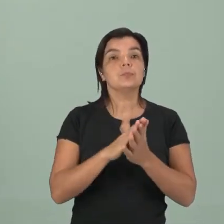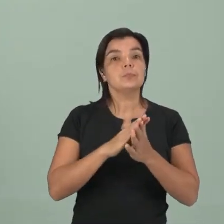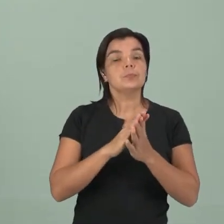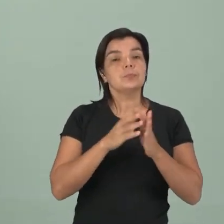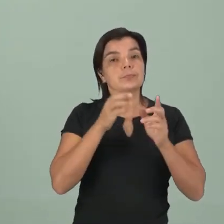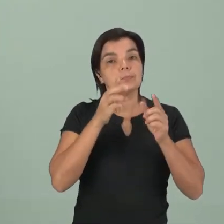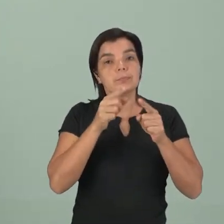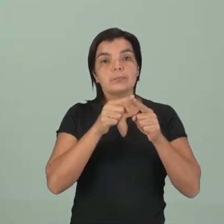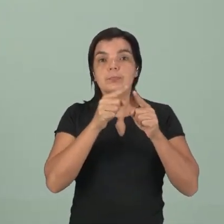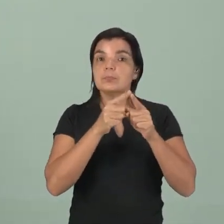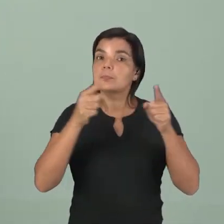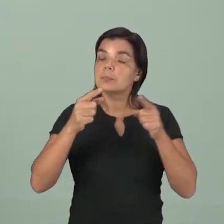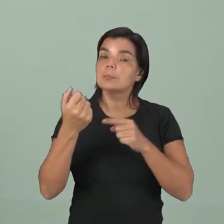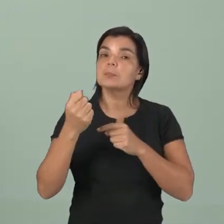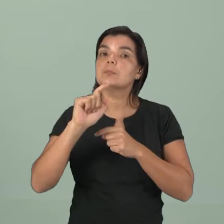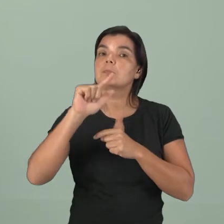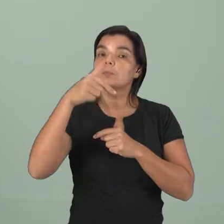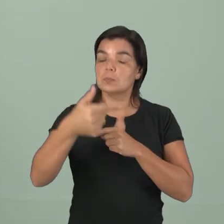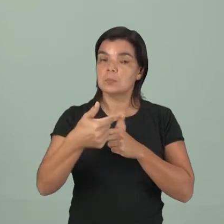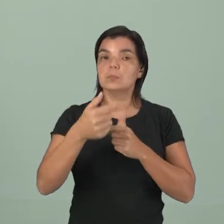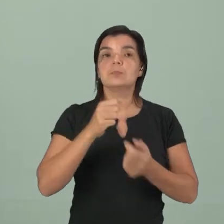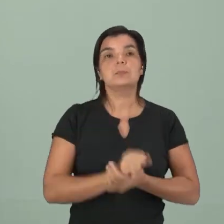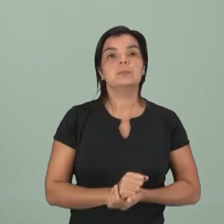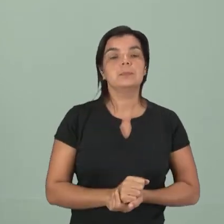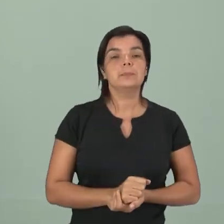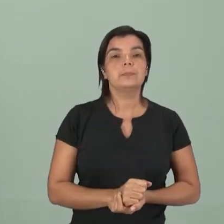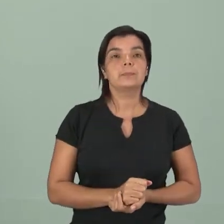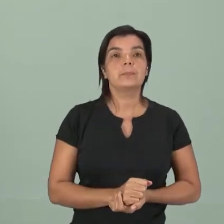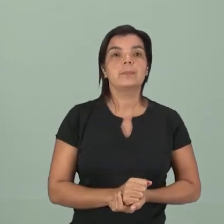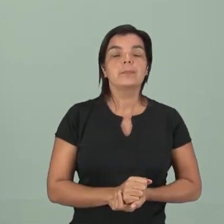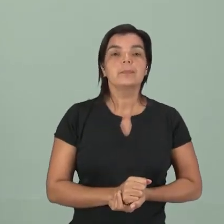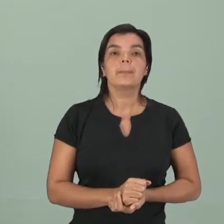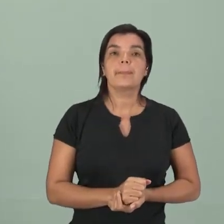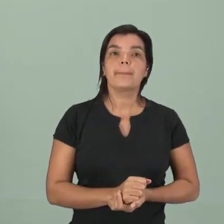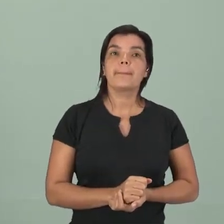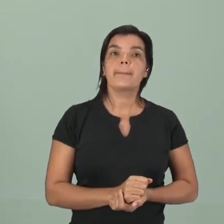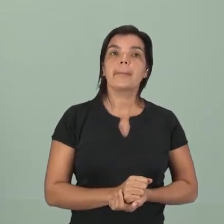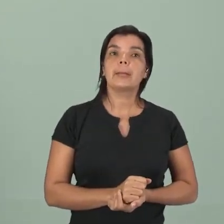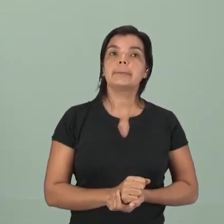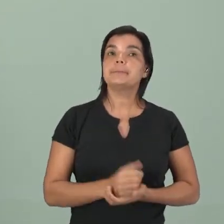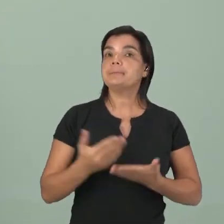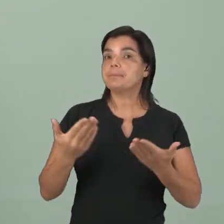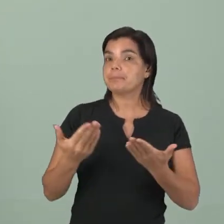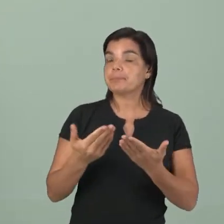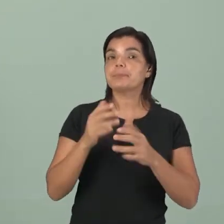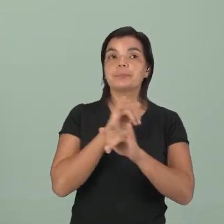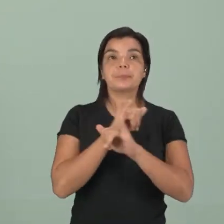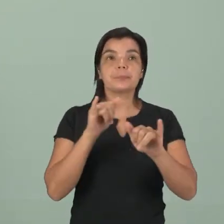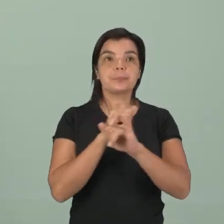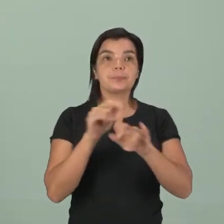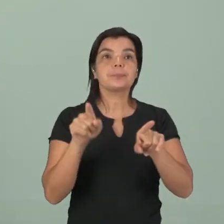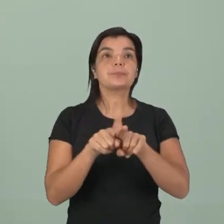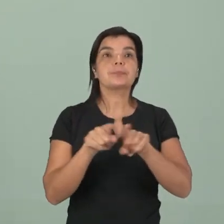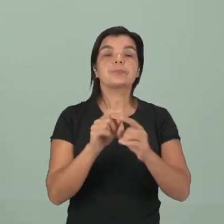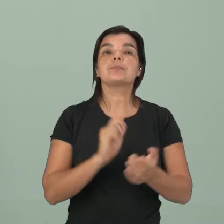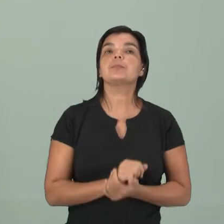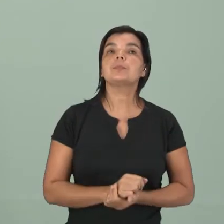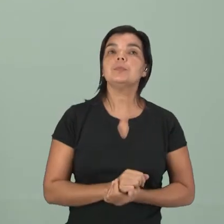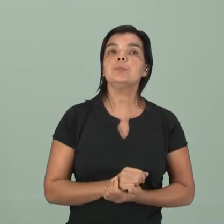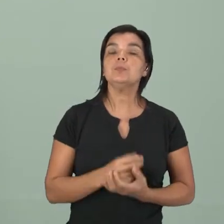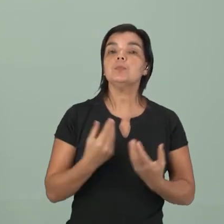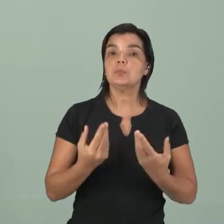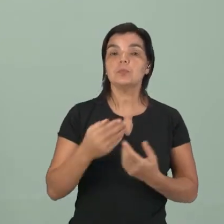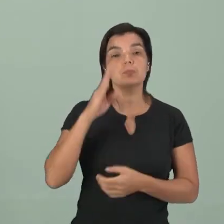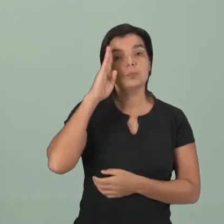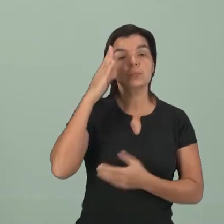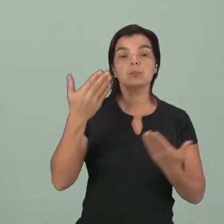um é sempre maior que o outro, sempre partindo do segundo. Tá ok? Tirando essa informação, o que a gente precisa, né? O